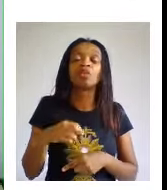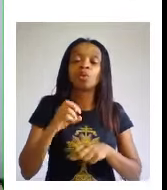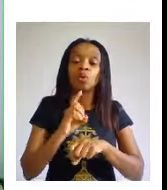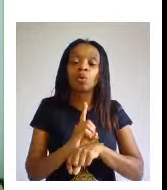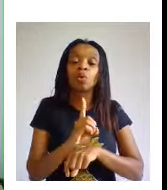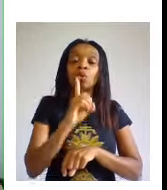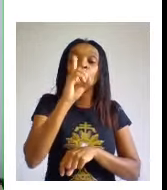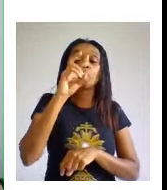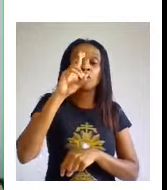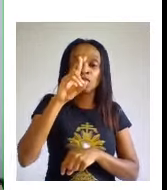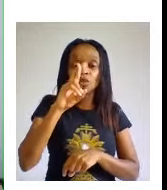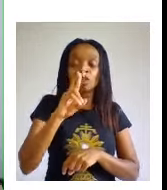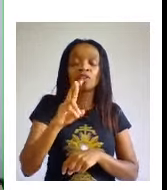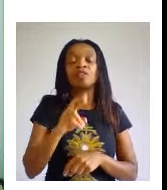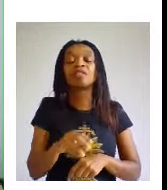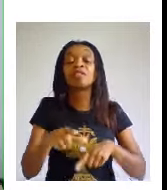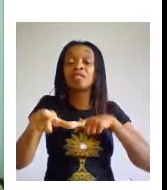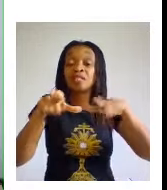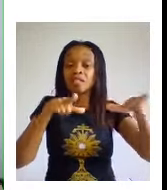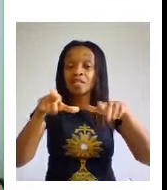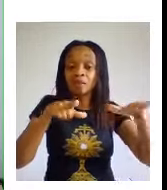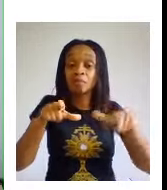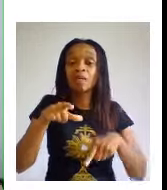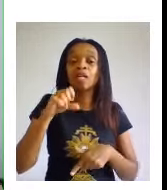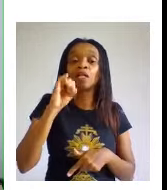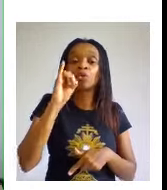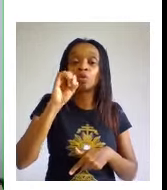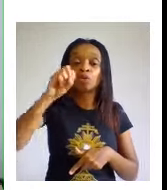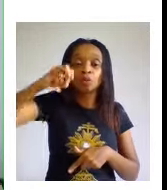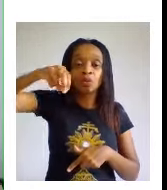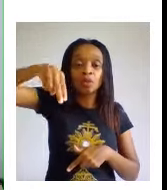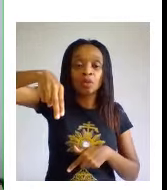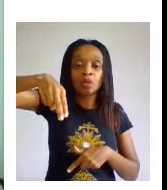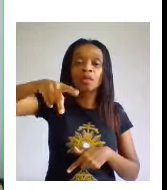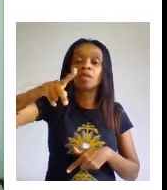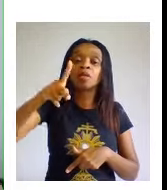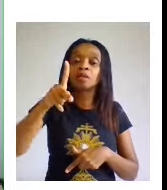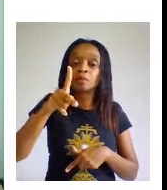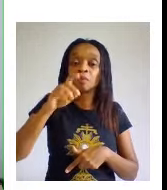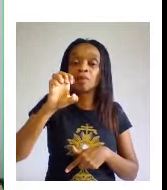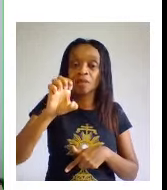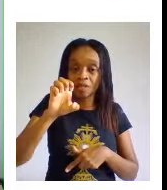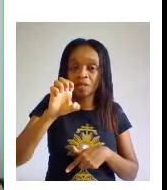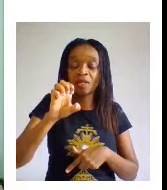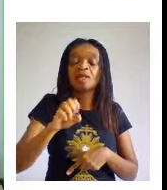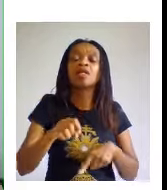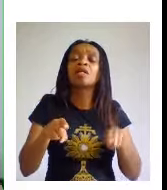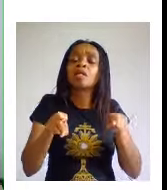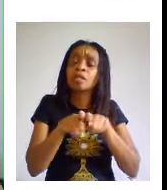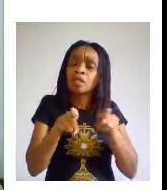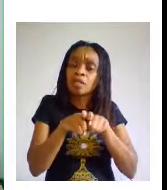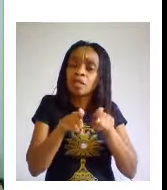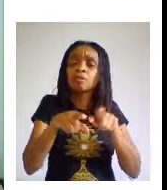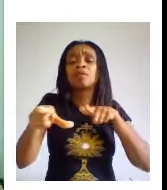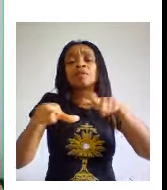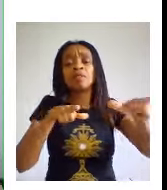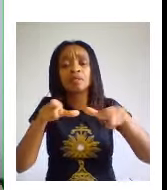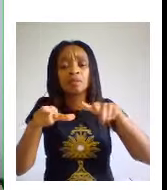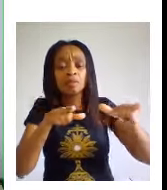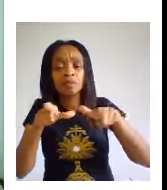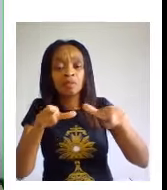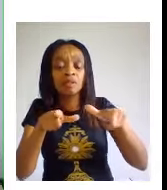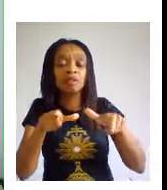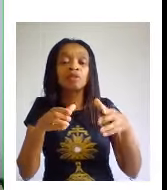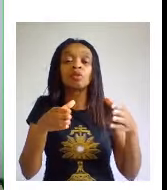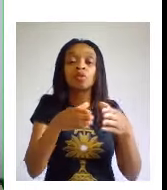Dr. Lincoln, ele é pesquisador do Instituto Nacional de Pesquisas Espaciais, que é o INPE, né. Ele é autor líder do grupo de trabalho 1,